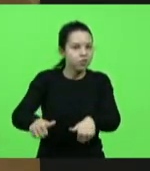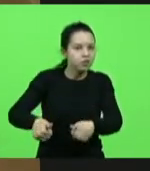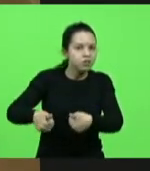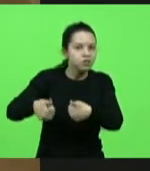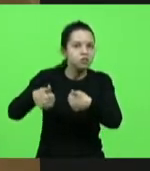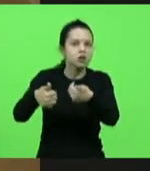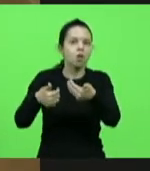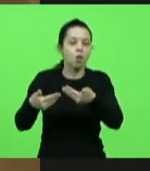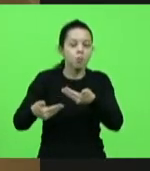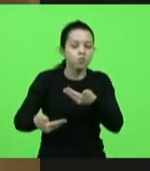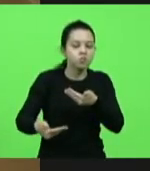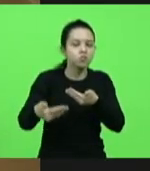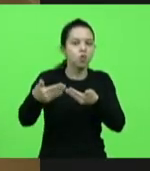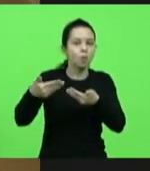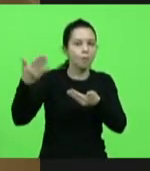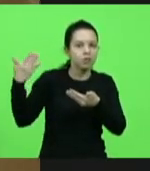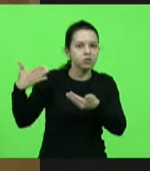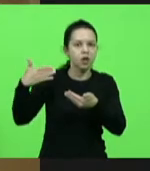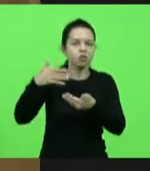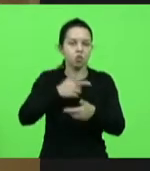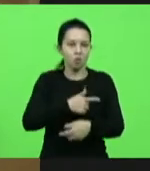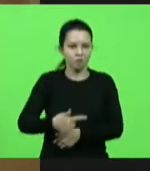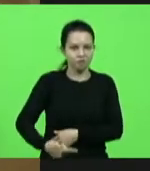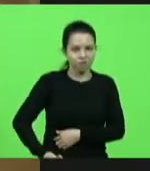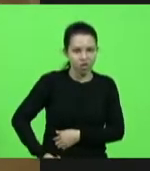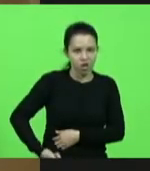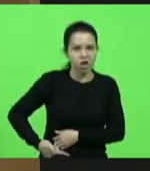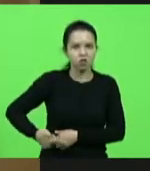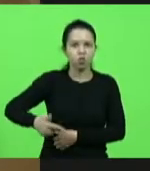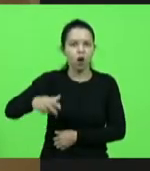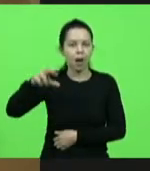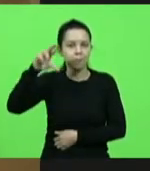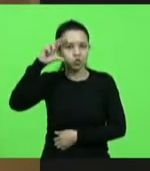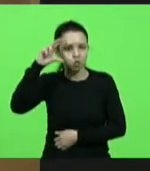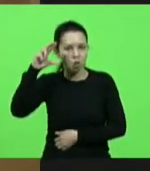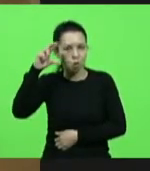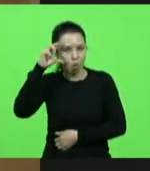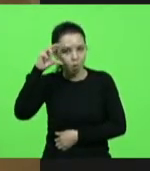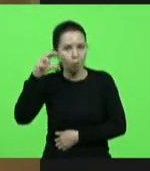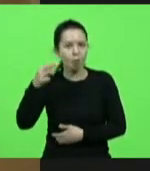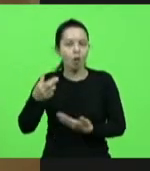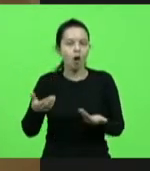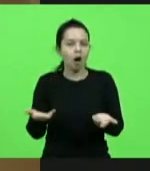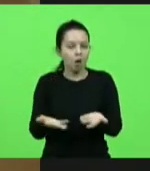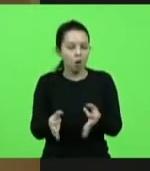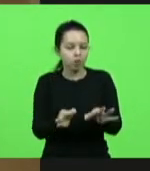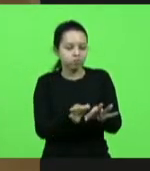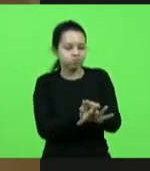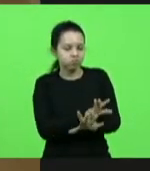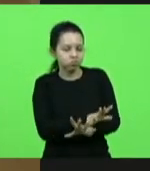que começou no governo Raimundo Colombo e terminou agora nesse governo.